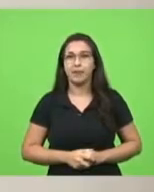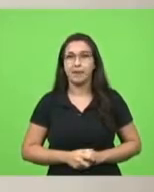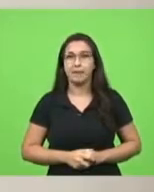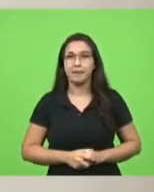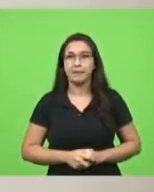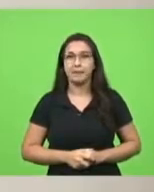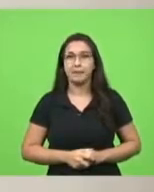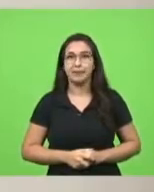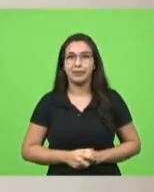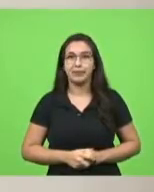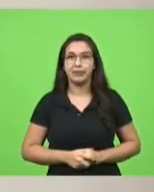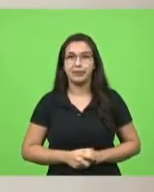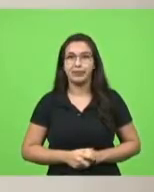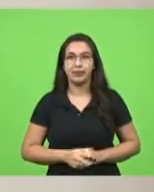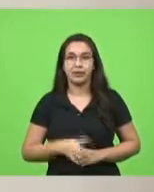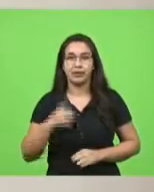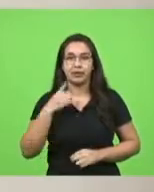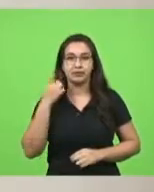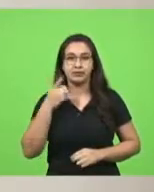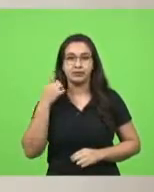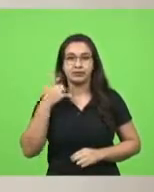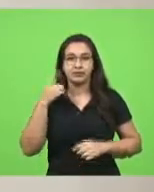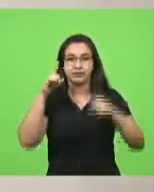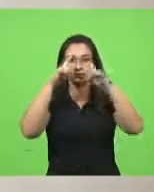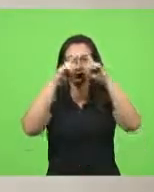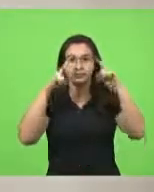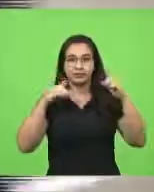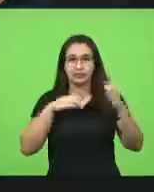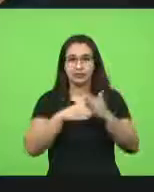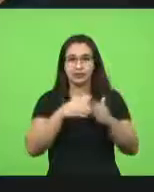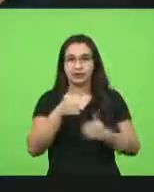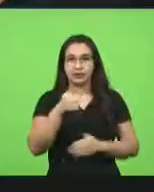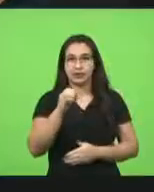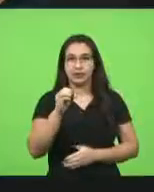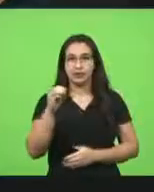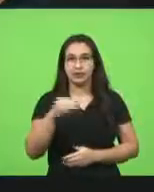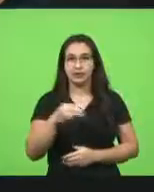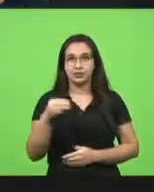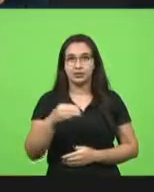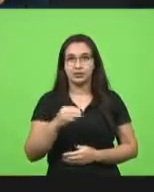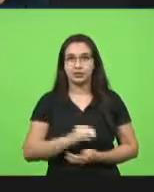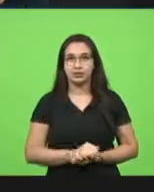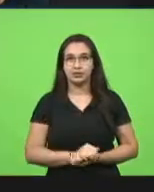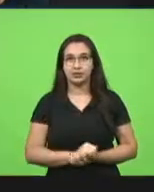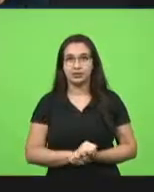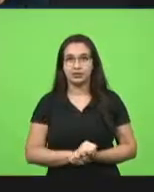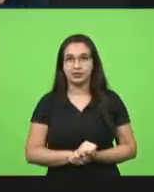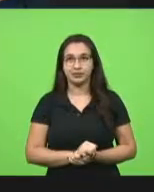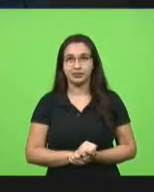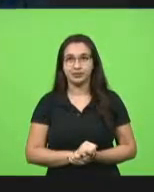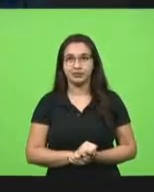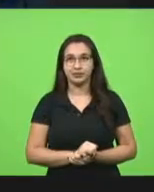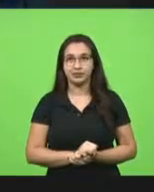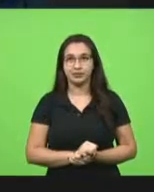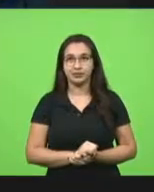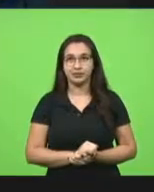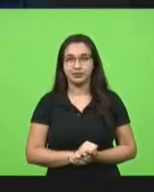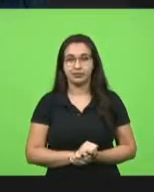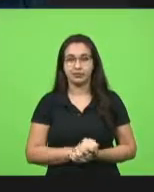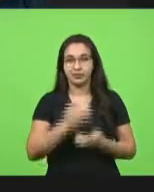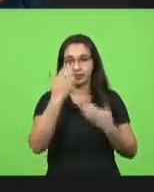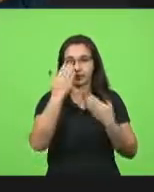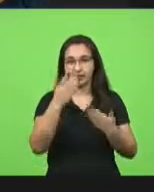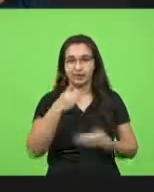Deputado Sareta, por 10 minutos, deputado. Obrigado, senhor presidente. Febre é causada. Senhores deputados,